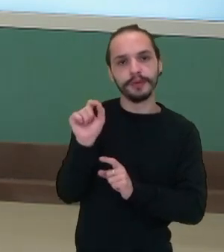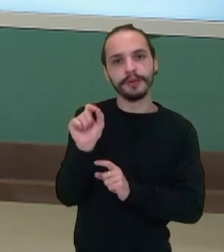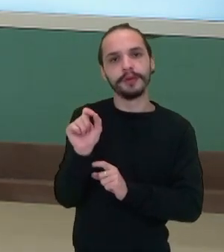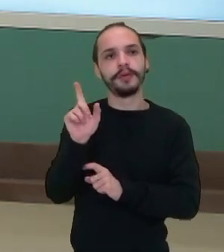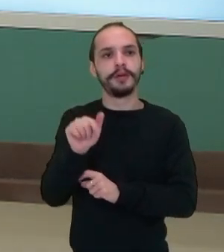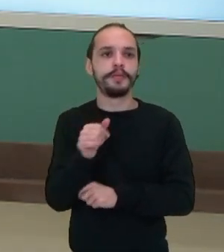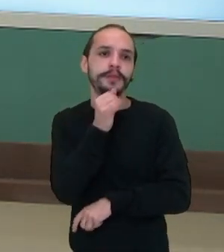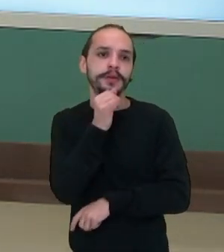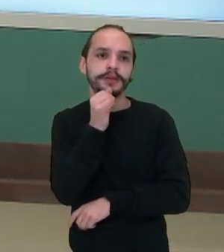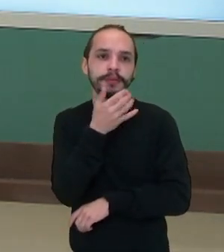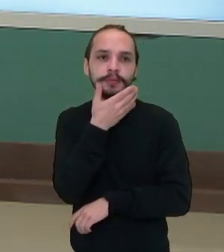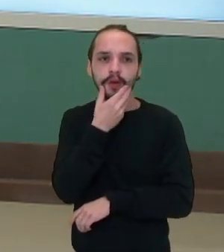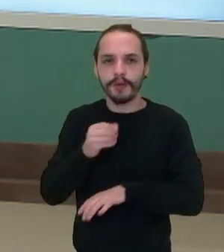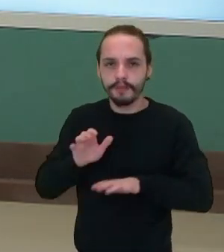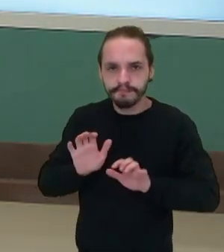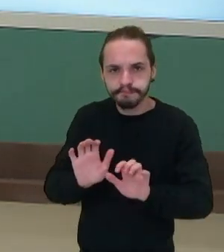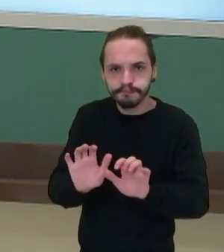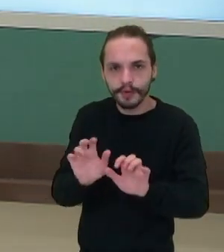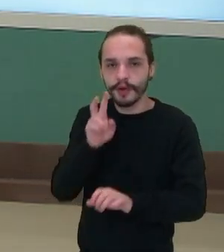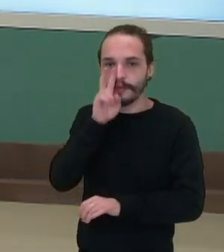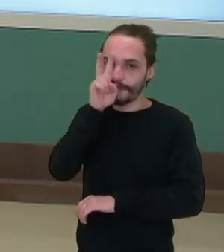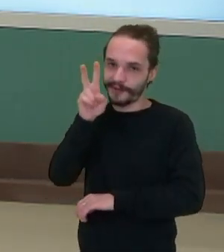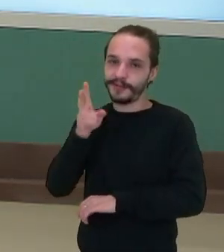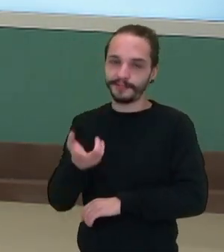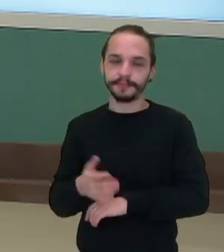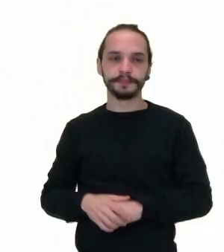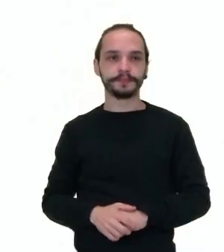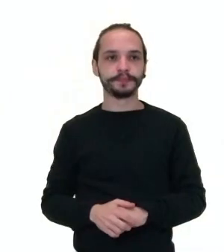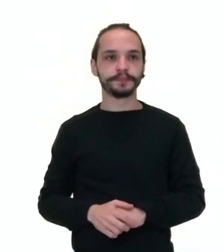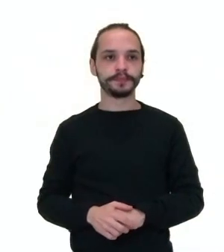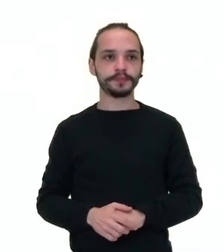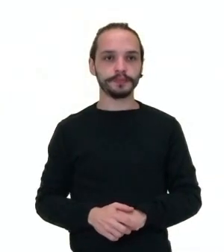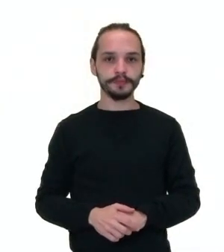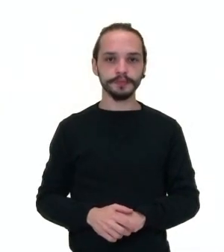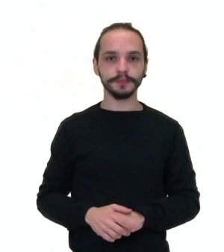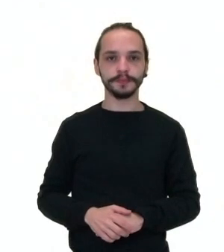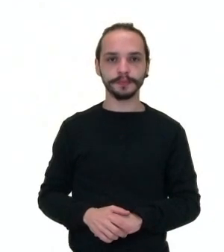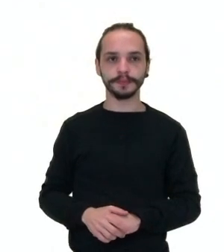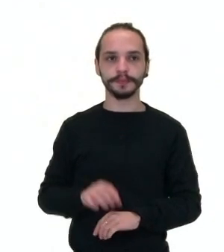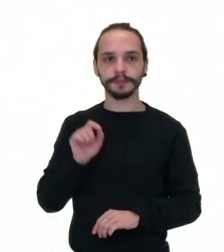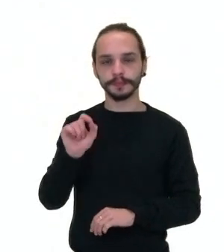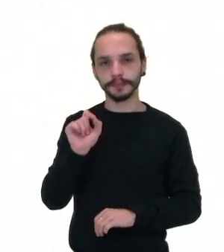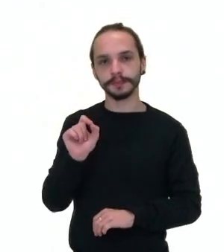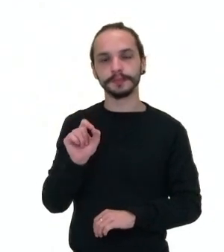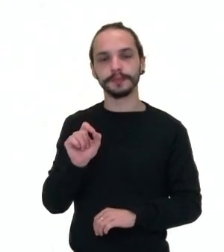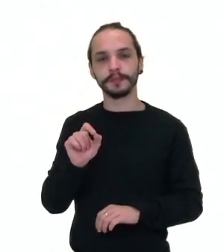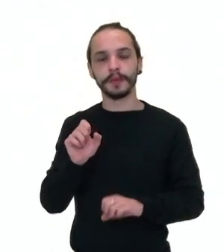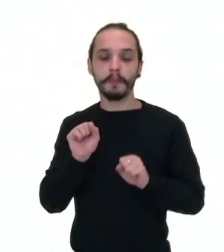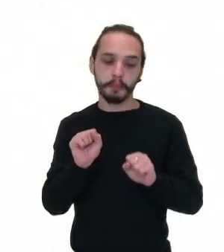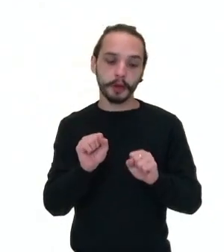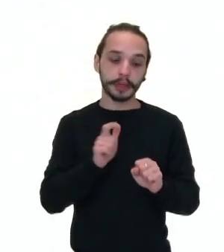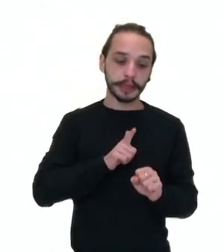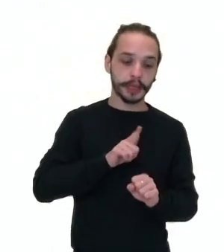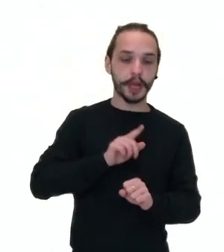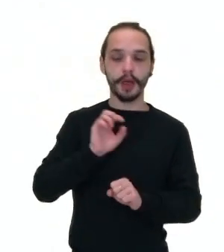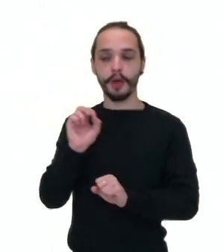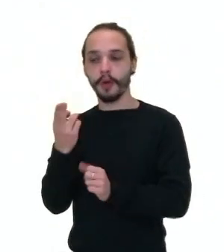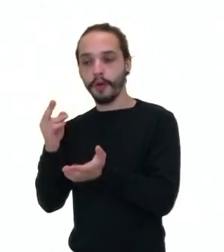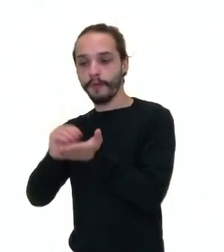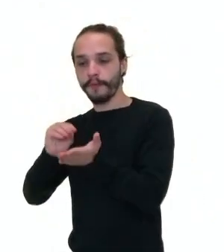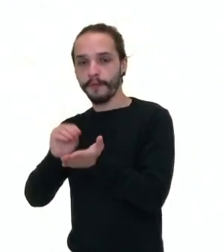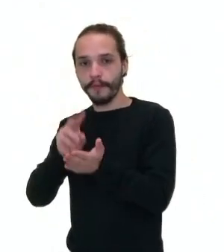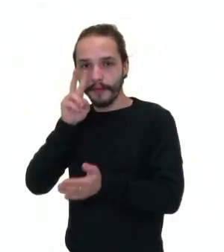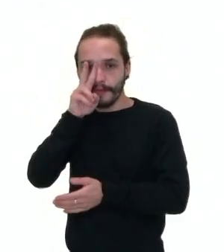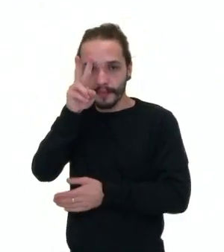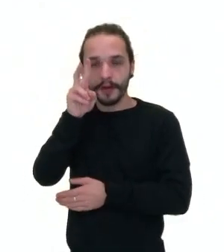esse cara aqui, a força. Então, nas situações relatadas, a presença ou ausência de forças determina como será dado o movimento